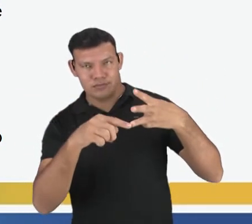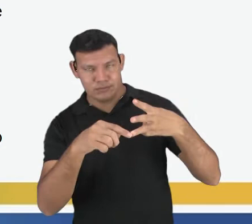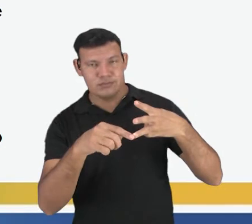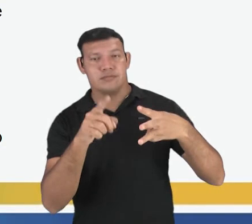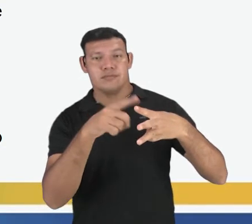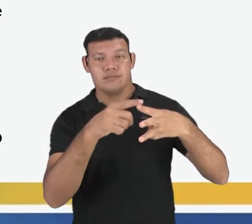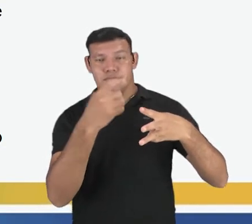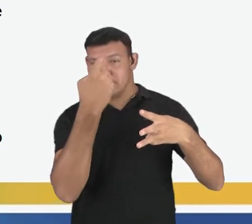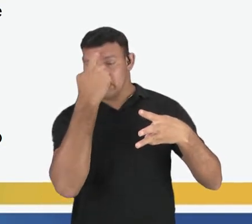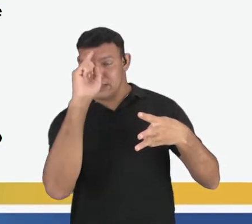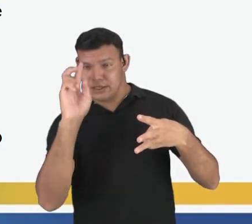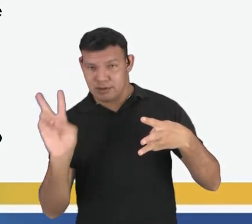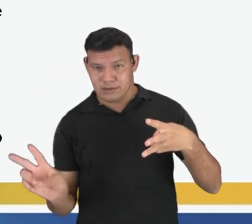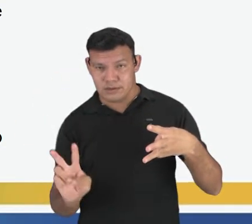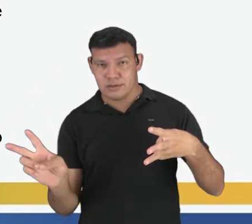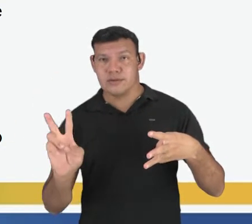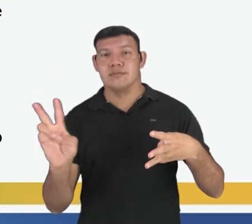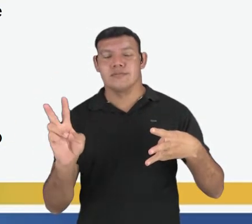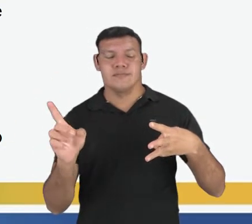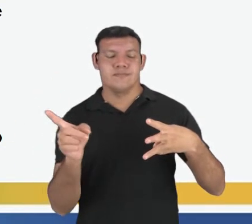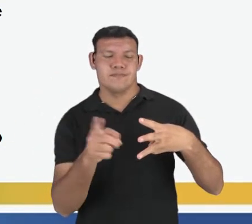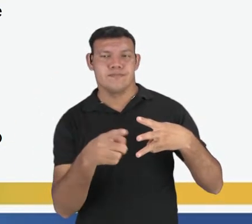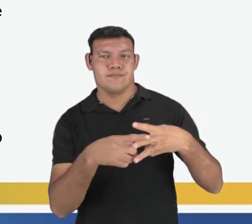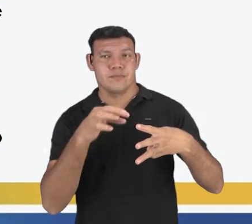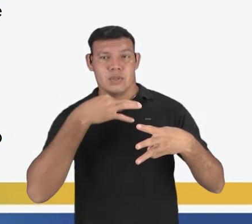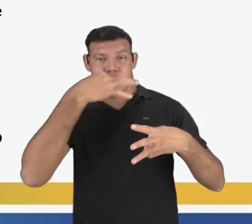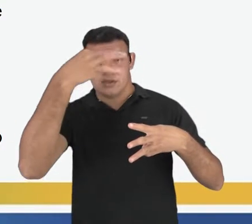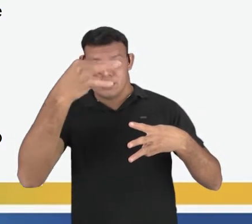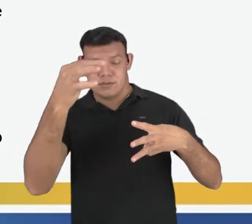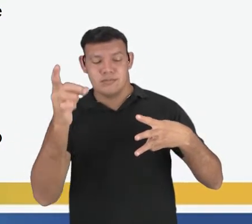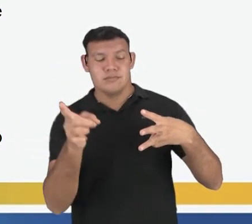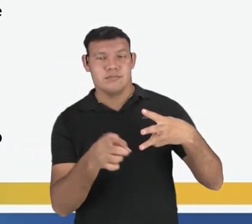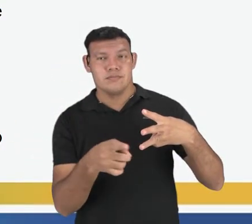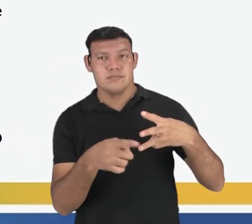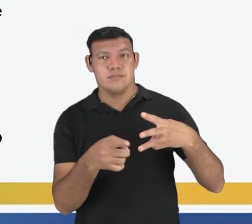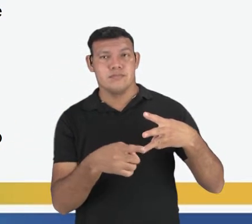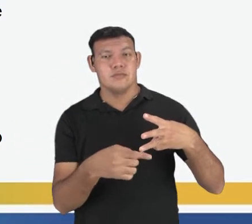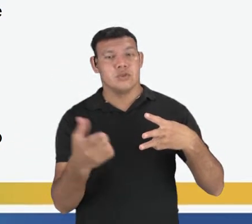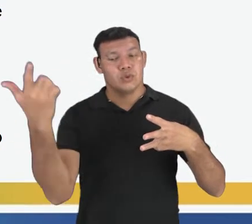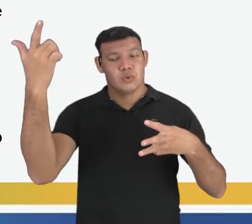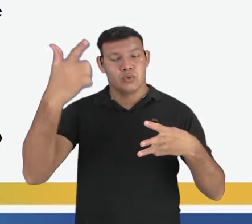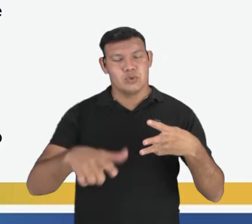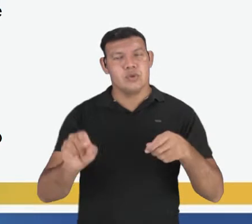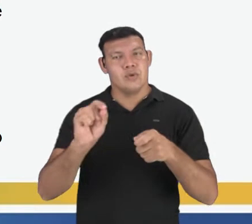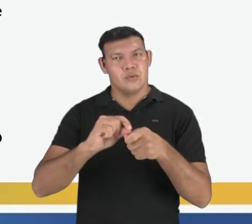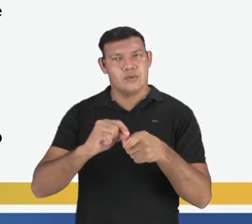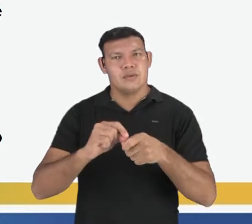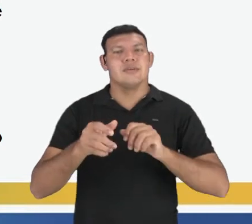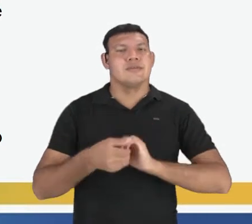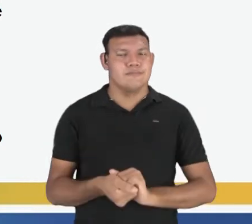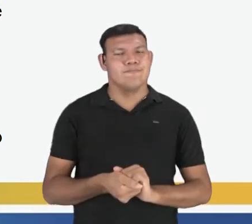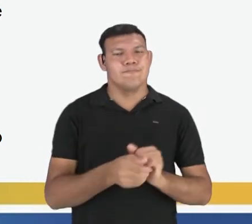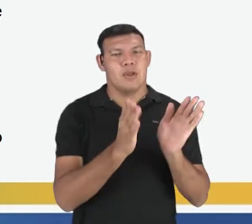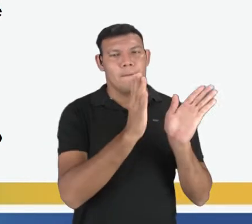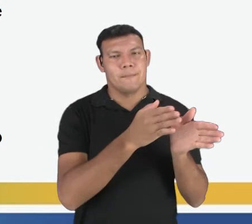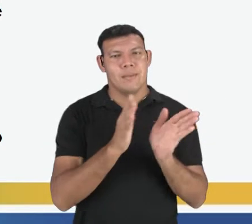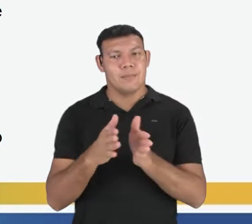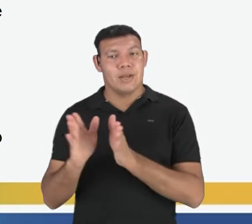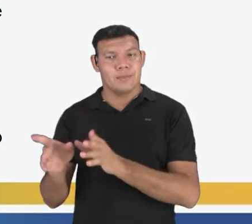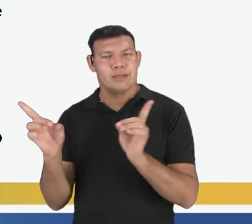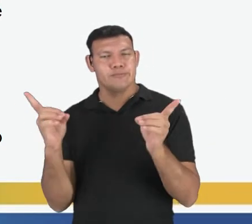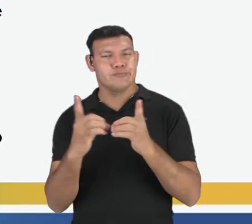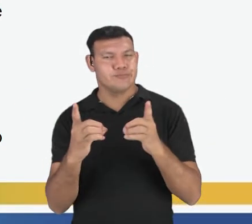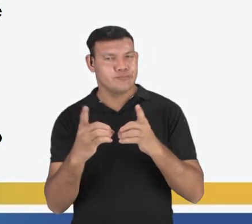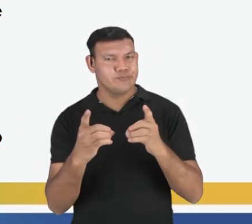é inventariar os valores vigentes, criticá-los, reconstruí-los, né? Em um